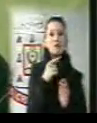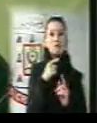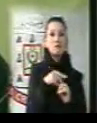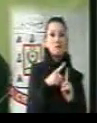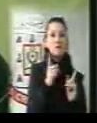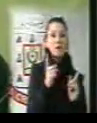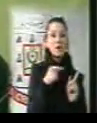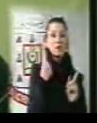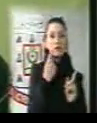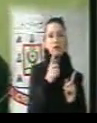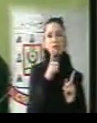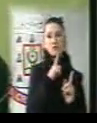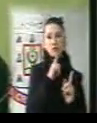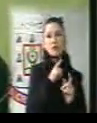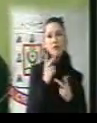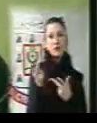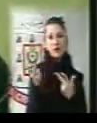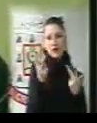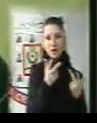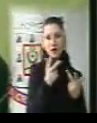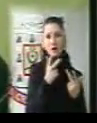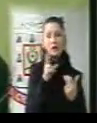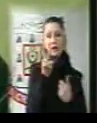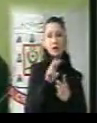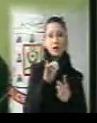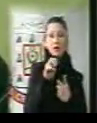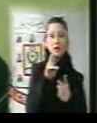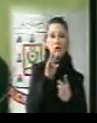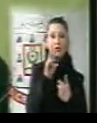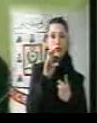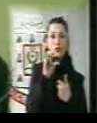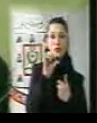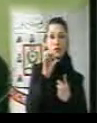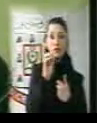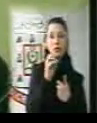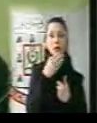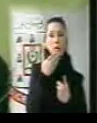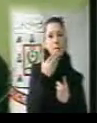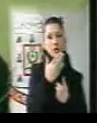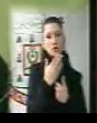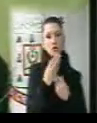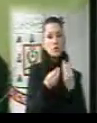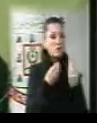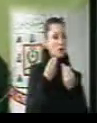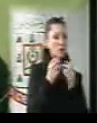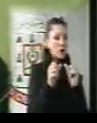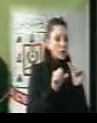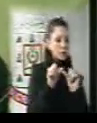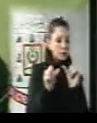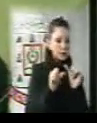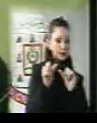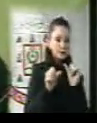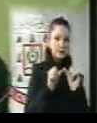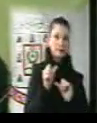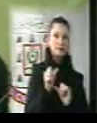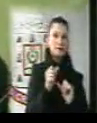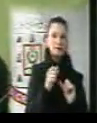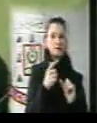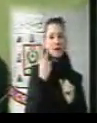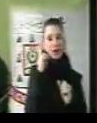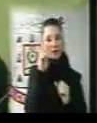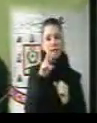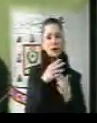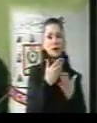Colombo fazendo essa solicitação e nós determinamos a diretoria de planejamento e projeto para que fizesse o